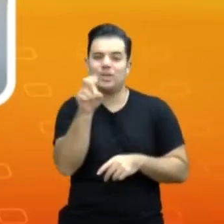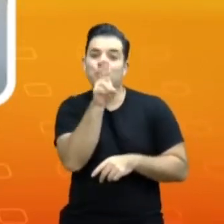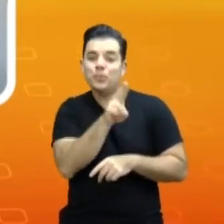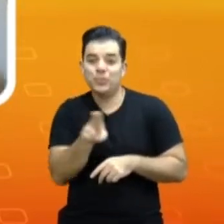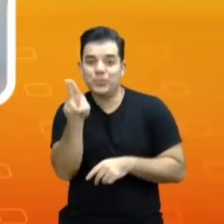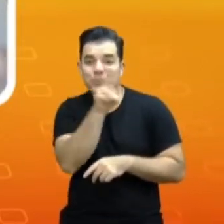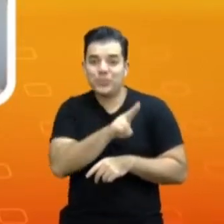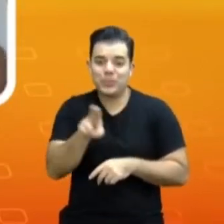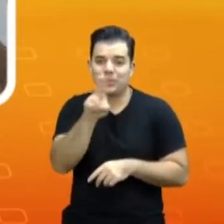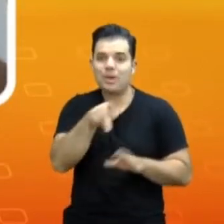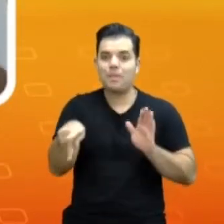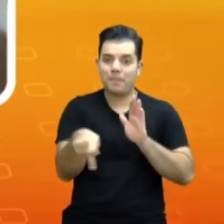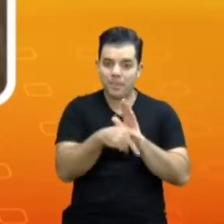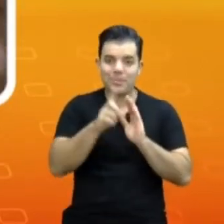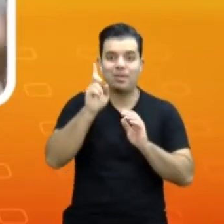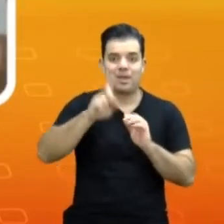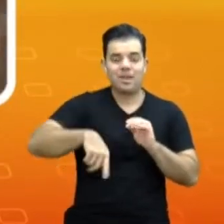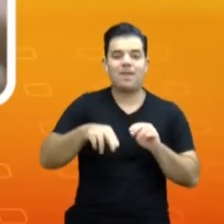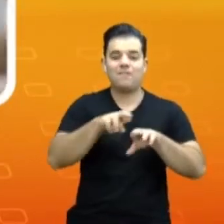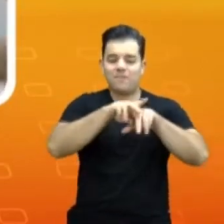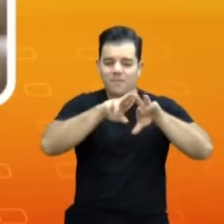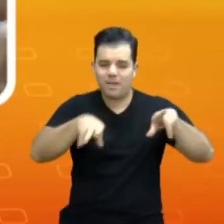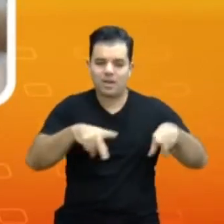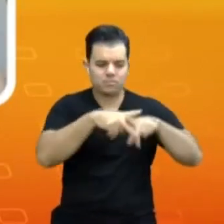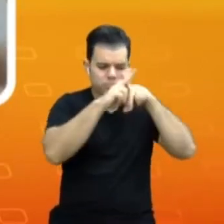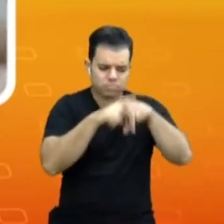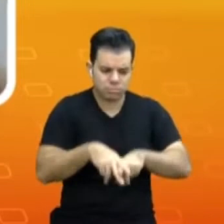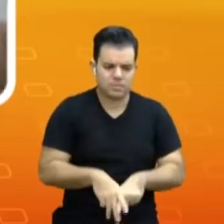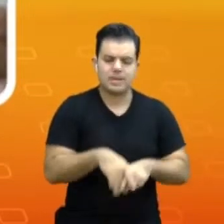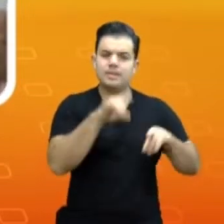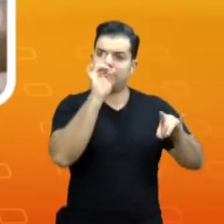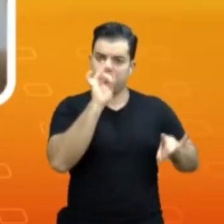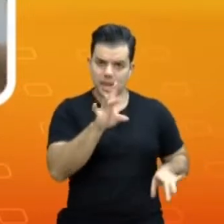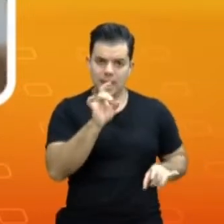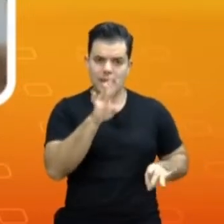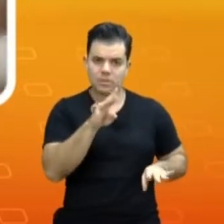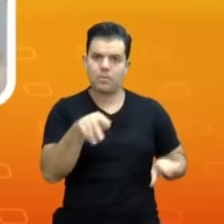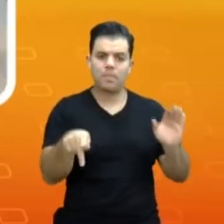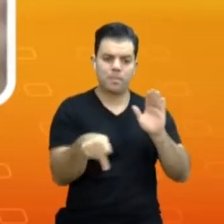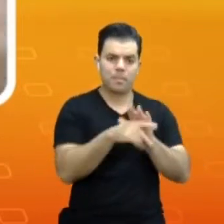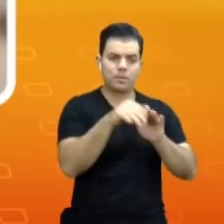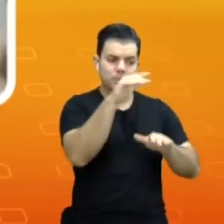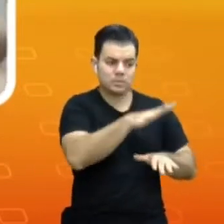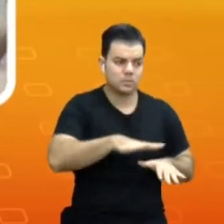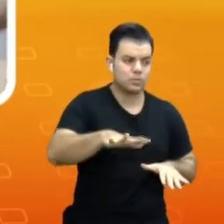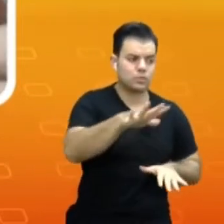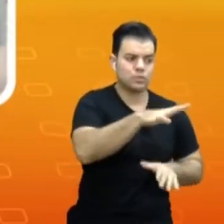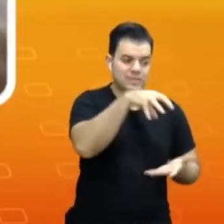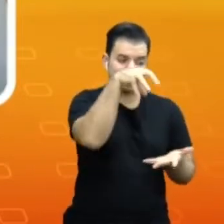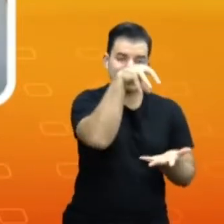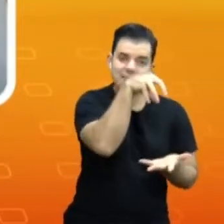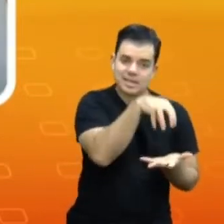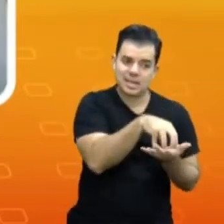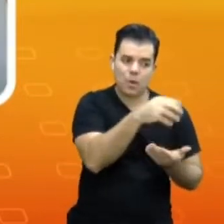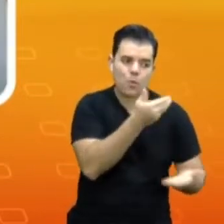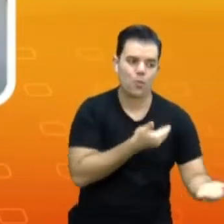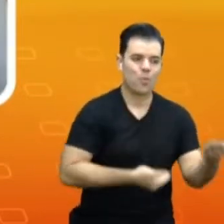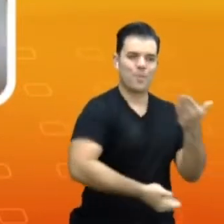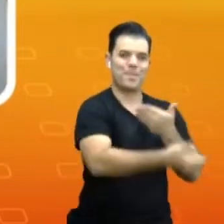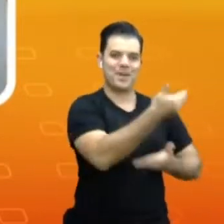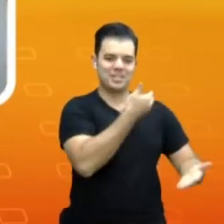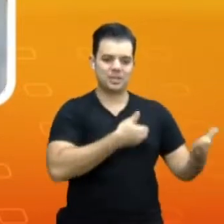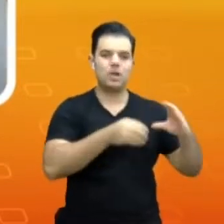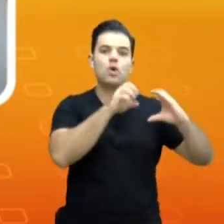de uma instalação de equipamento técnico numa área de uma central técnica compartilhada. Então, a